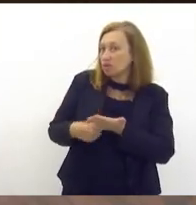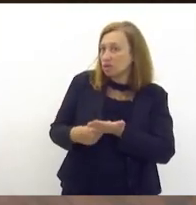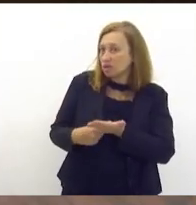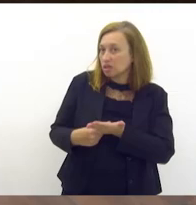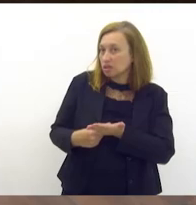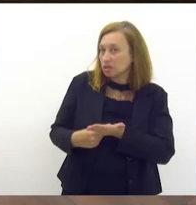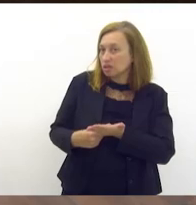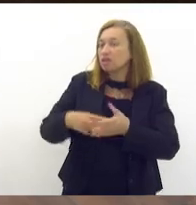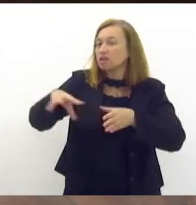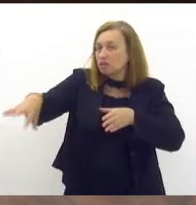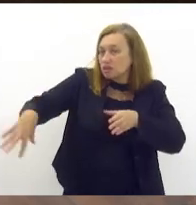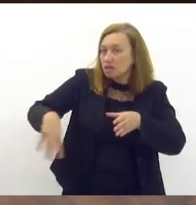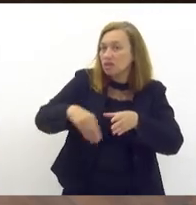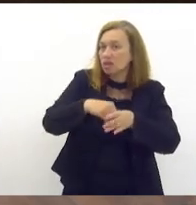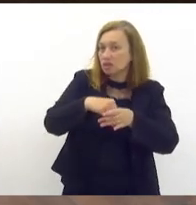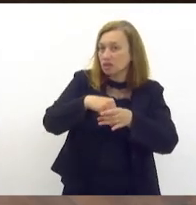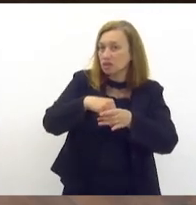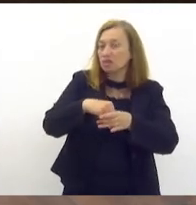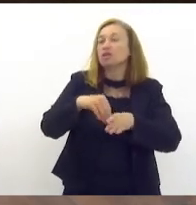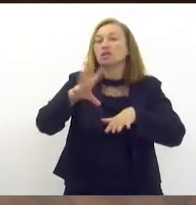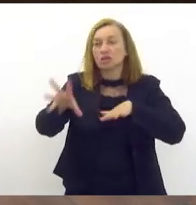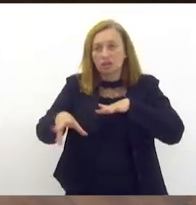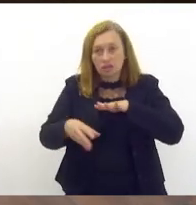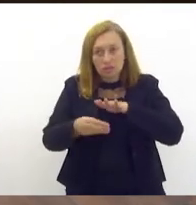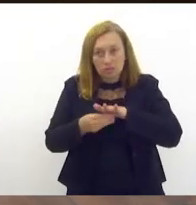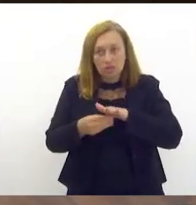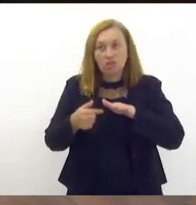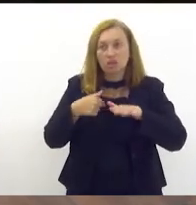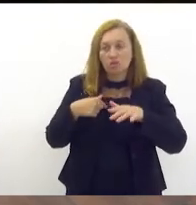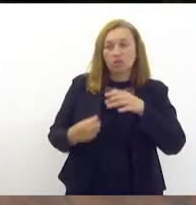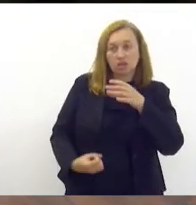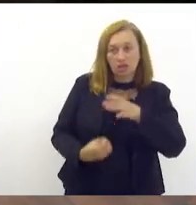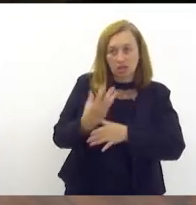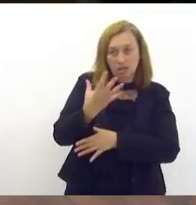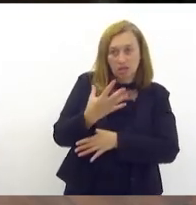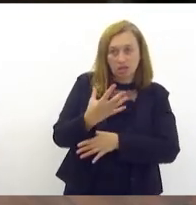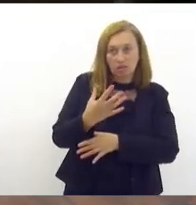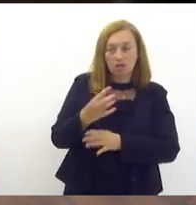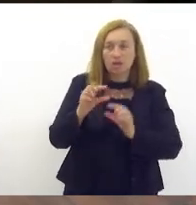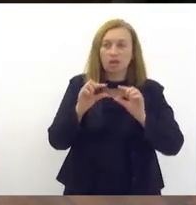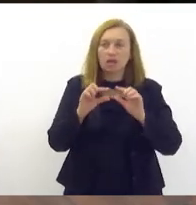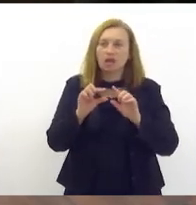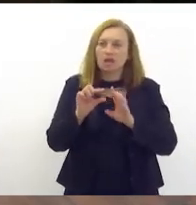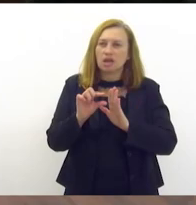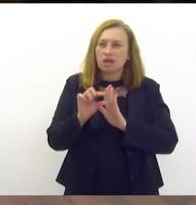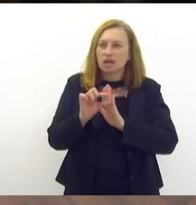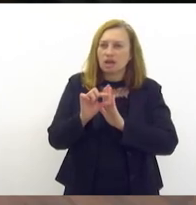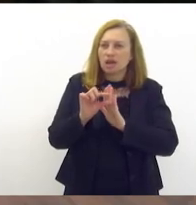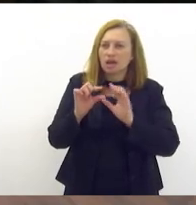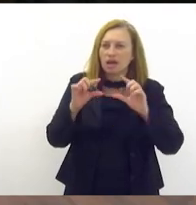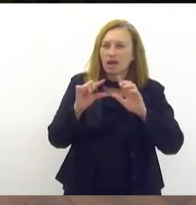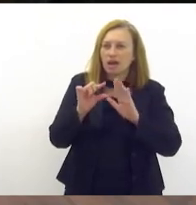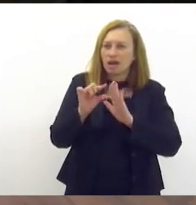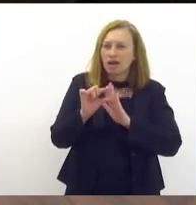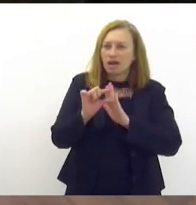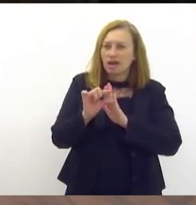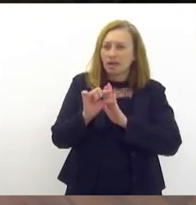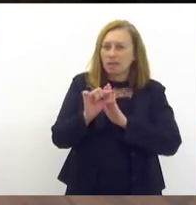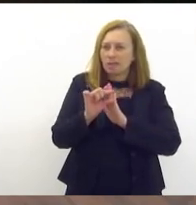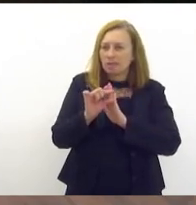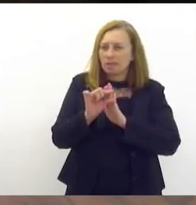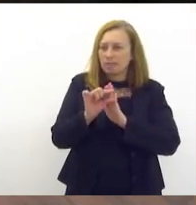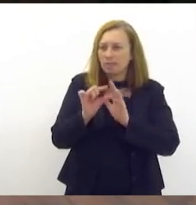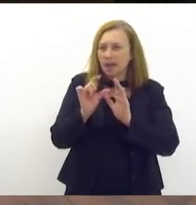fosse introduzido na emenda que fiz o termo prioritariamente. Eu